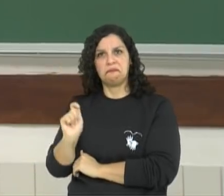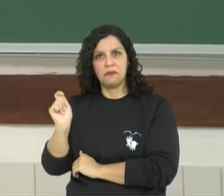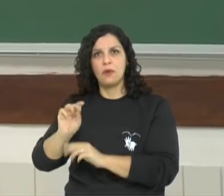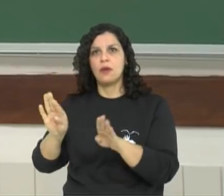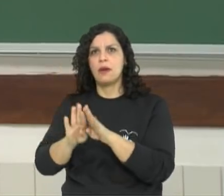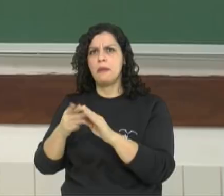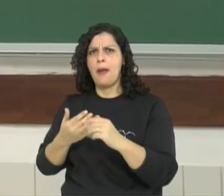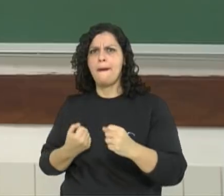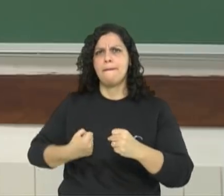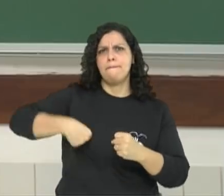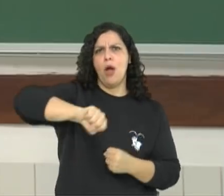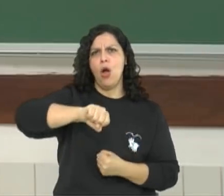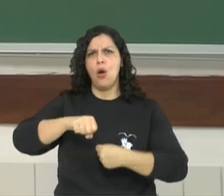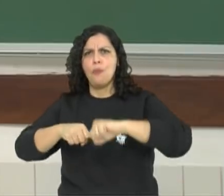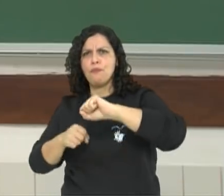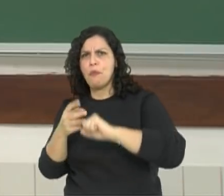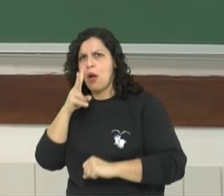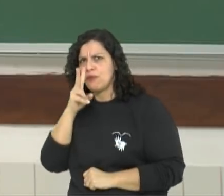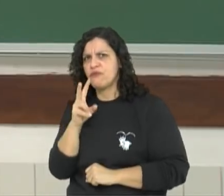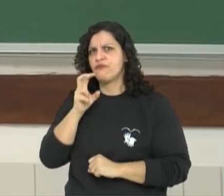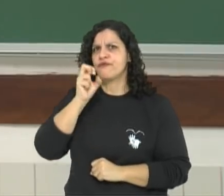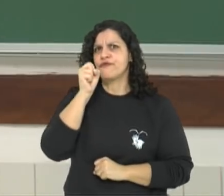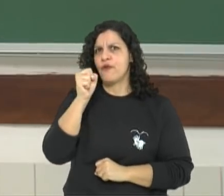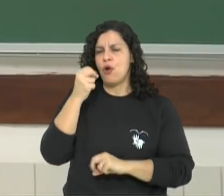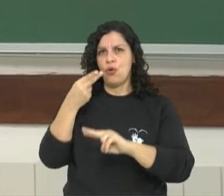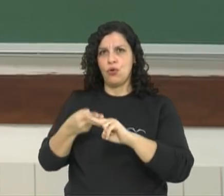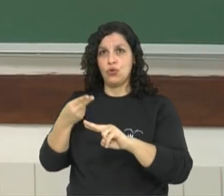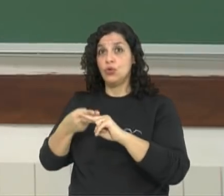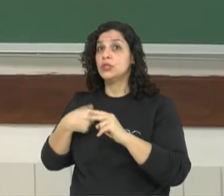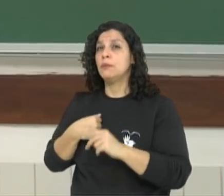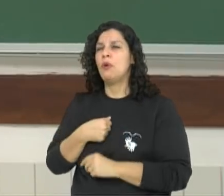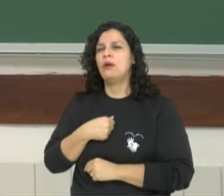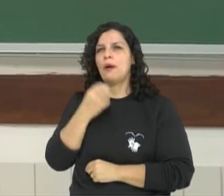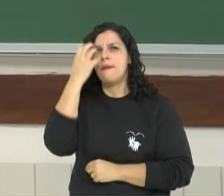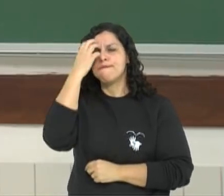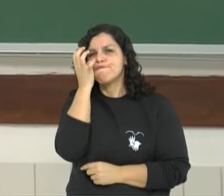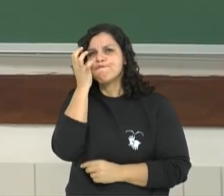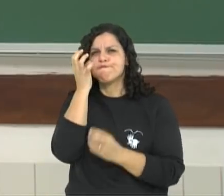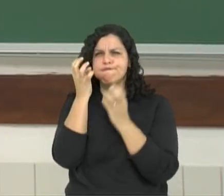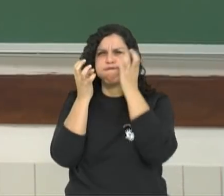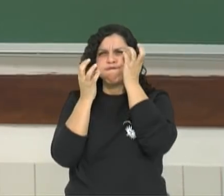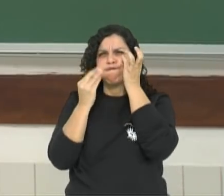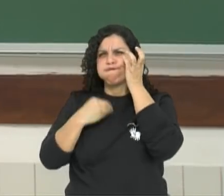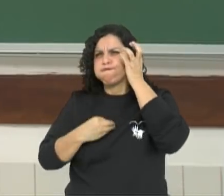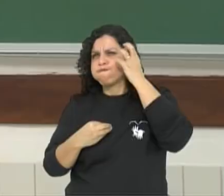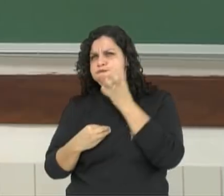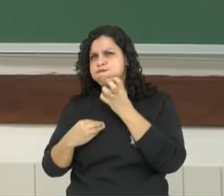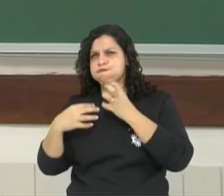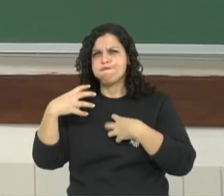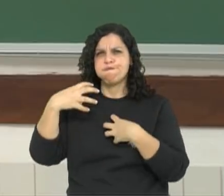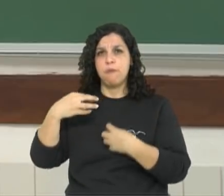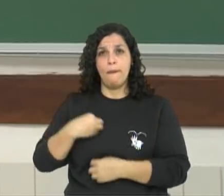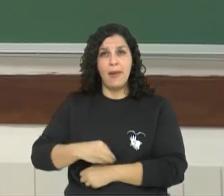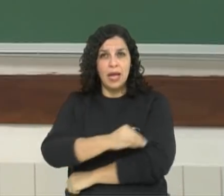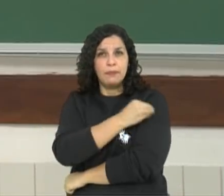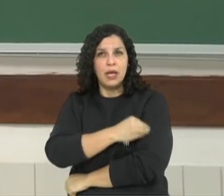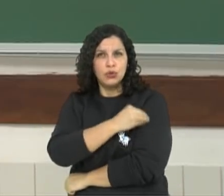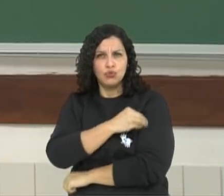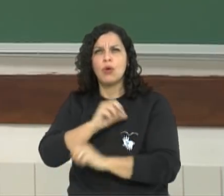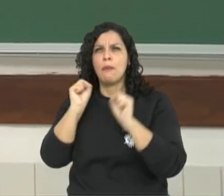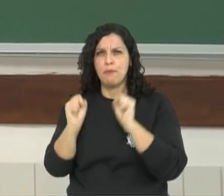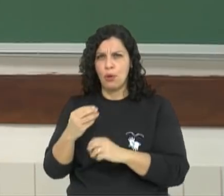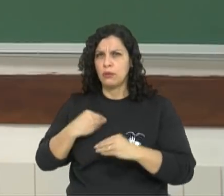os golpes são mais elaborados, mais fortes, podem machucar mais, então por isso a luta é um pouco menor do que